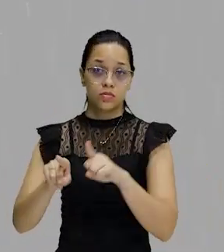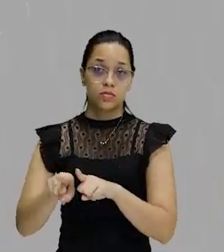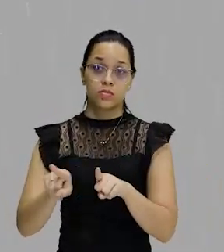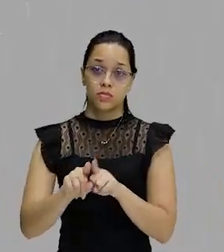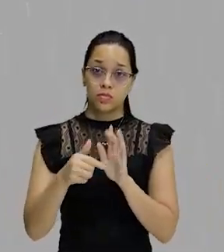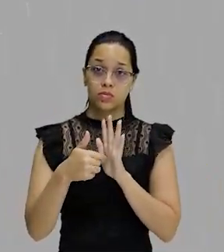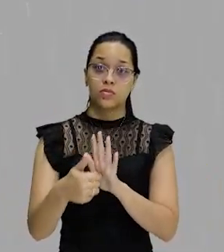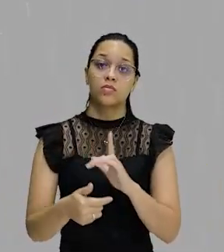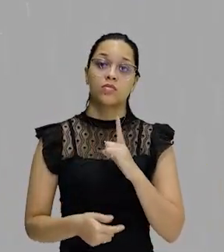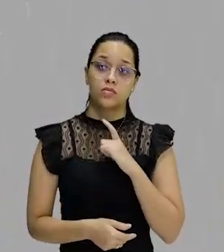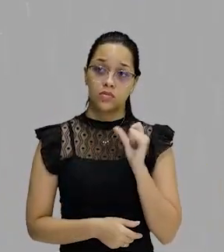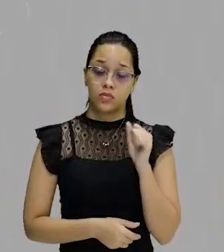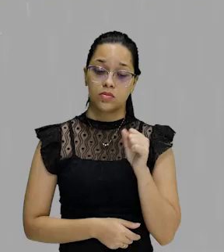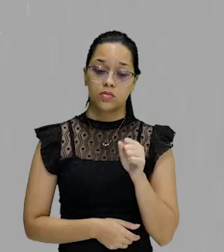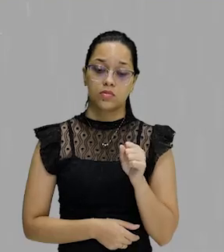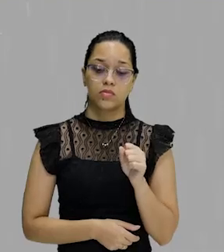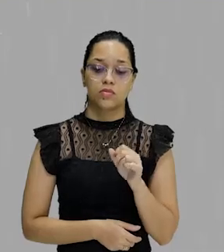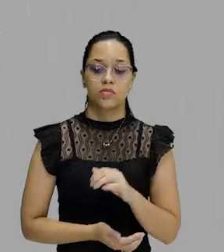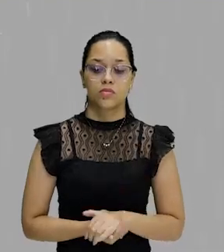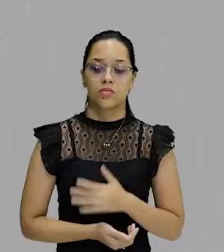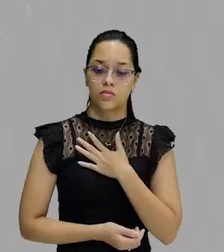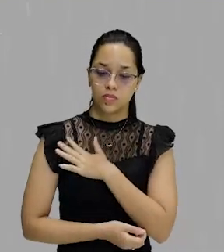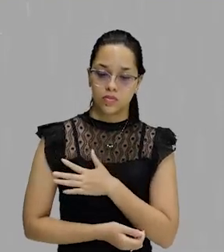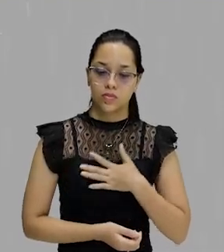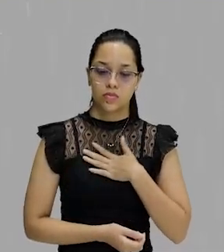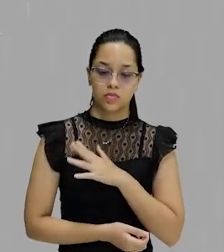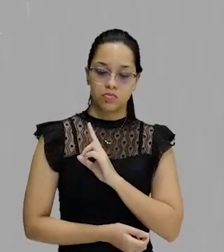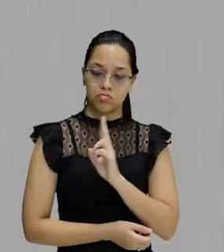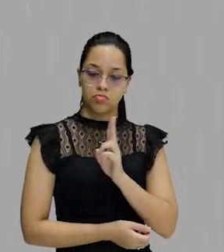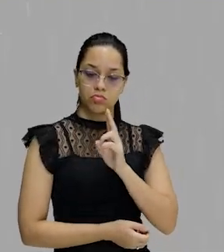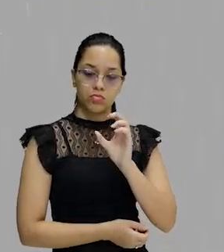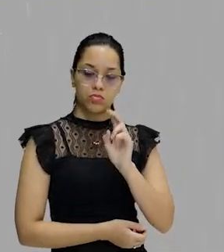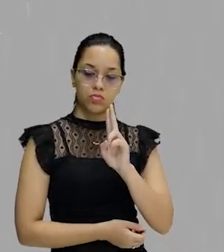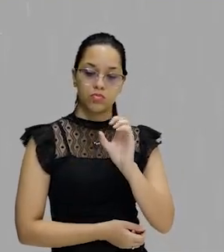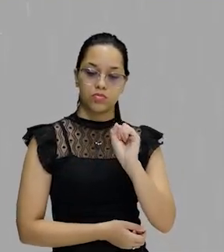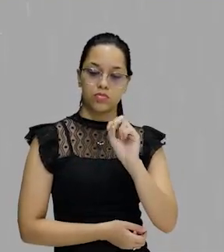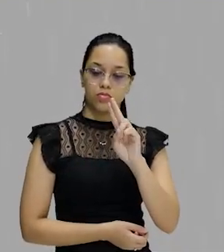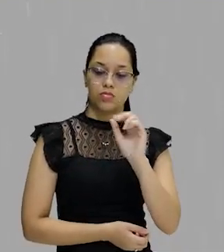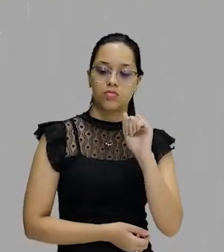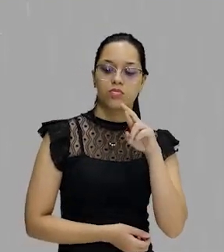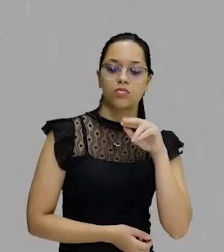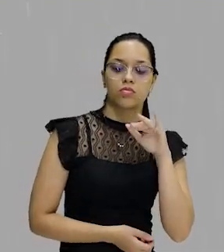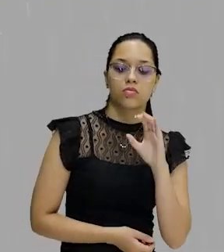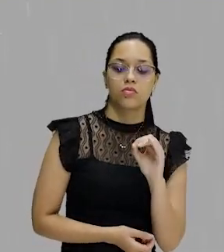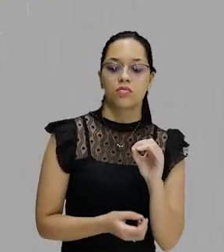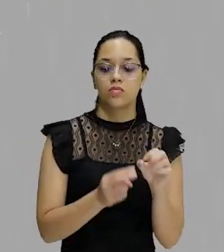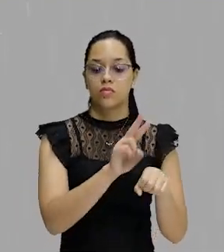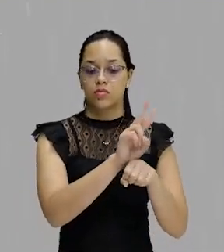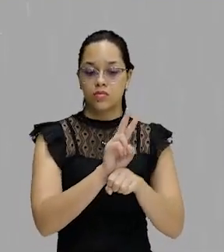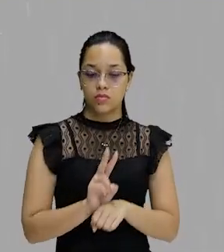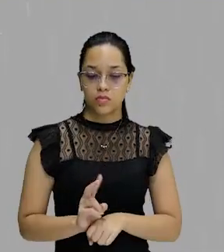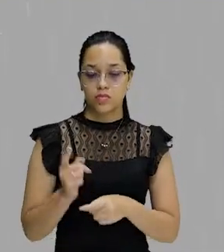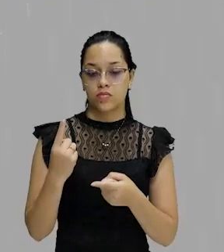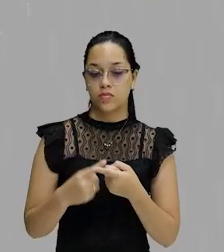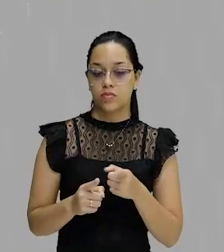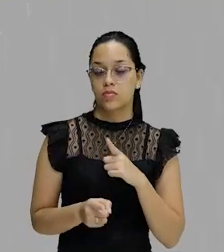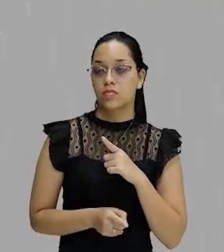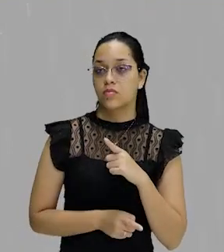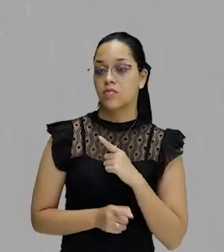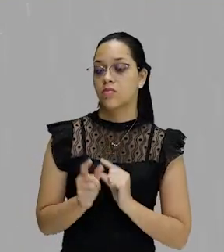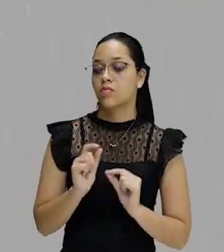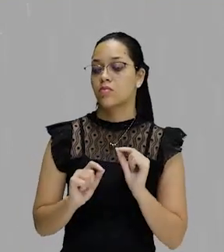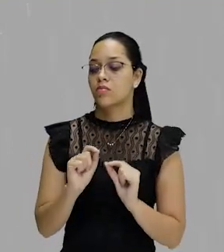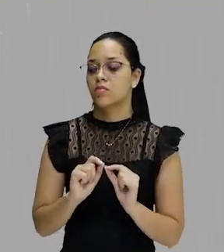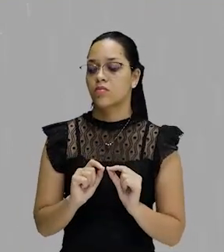se vê presente. Ó. Gostava de chamar-me de usuário. Gostava de prestar dinheiro por cortesia cristã.